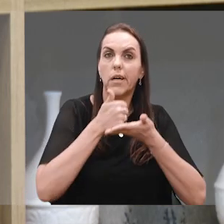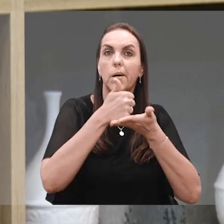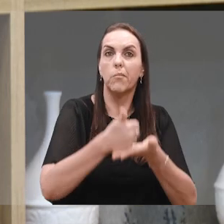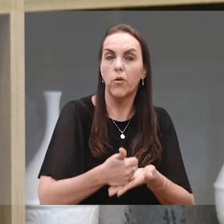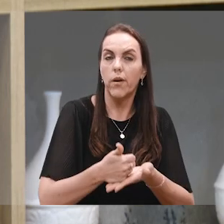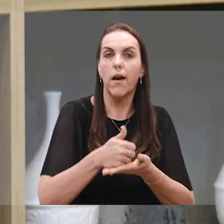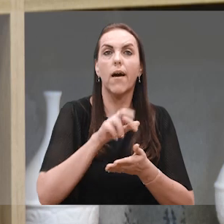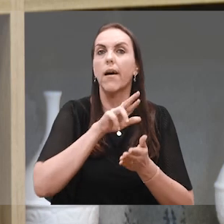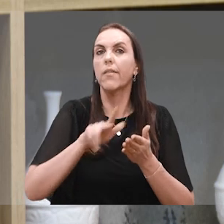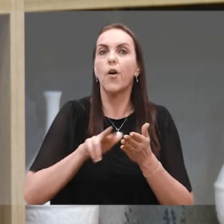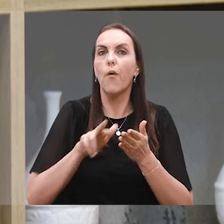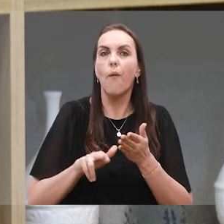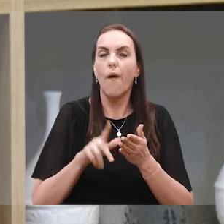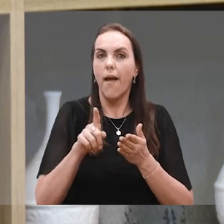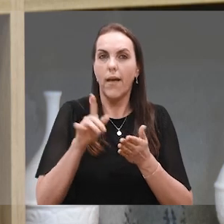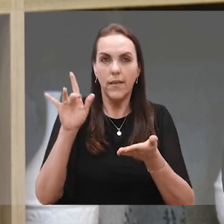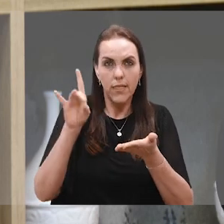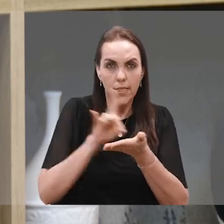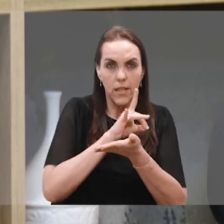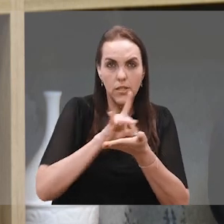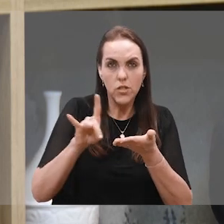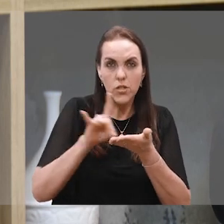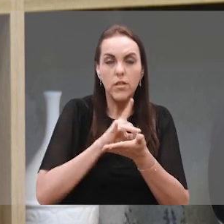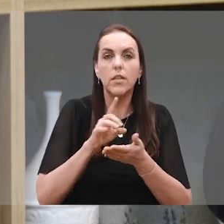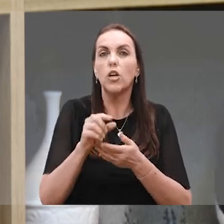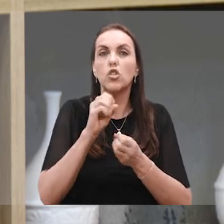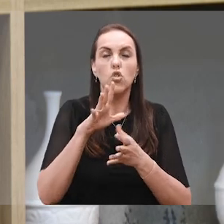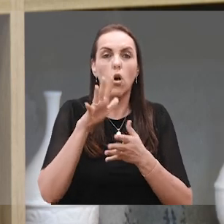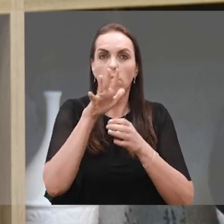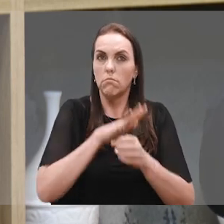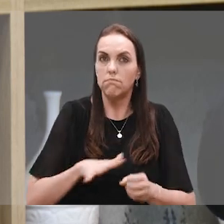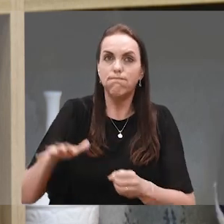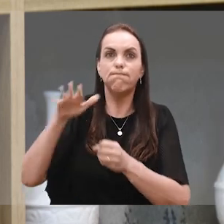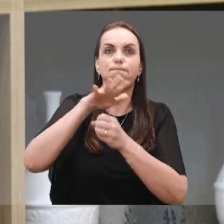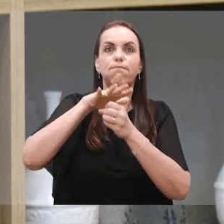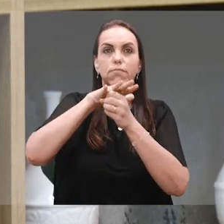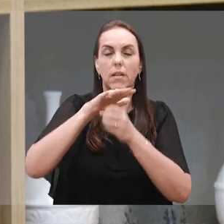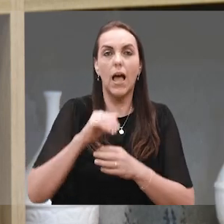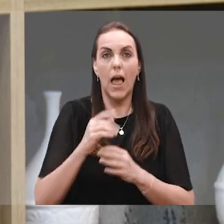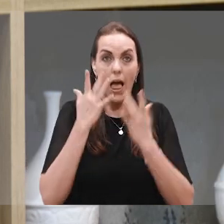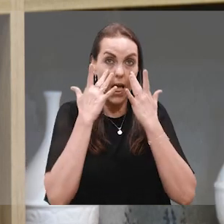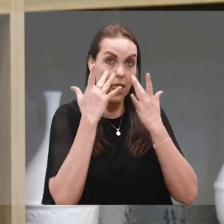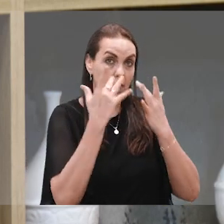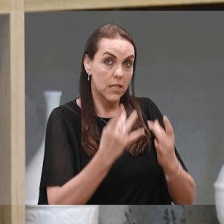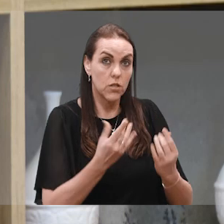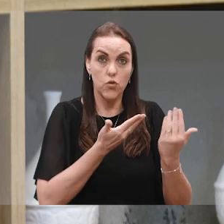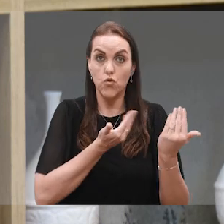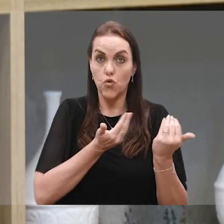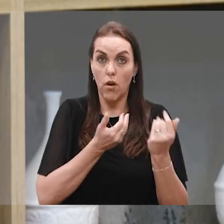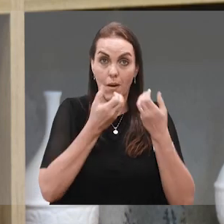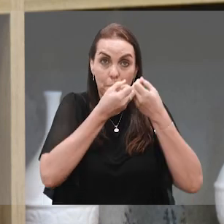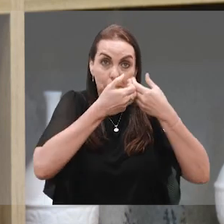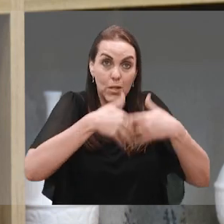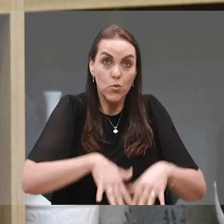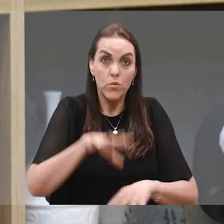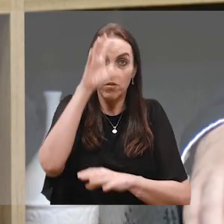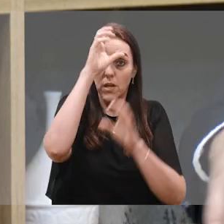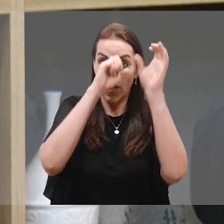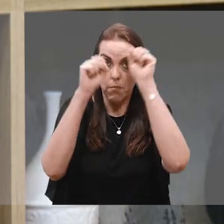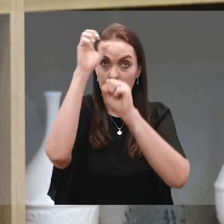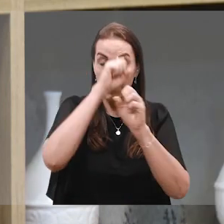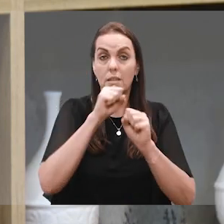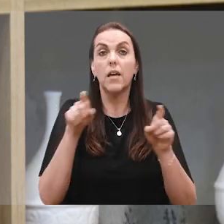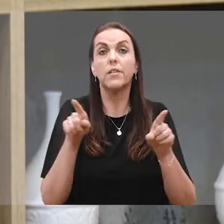assim, não deixar com que a digitalização, digamos assim, monopolize a atenção do jovem a ponto de prejudicar